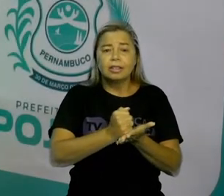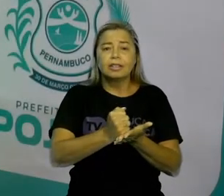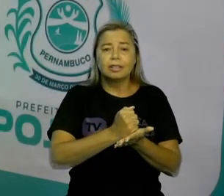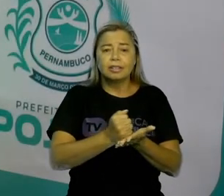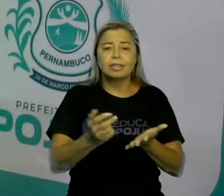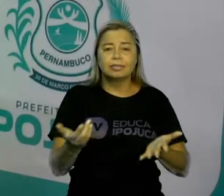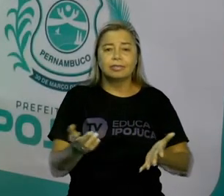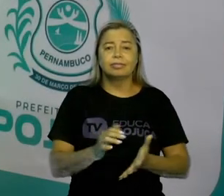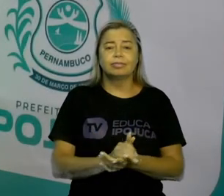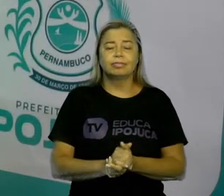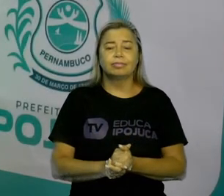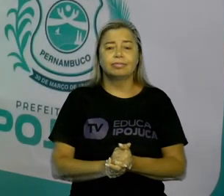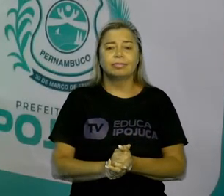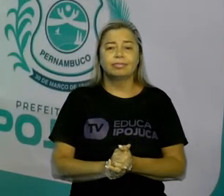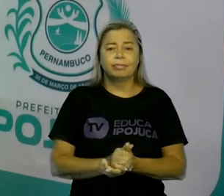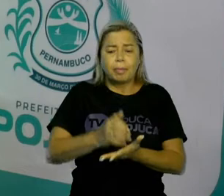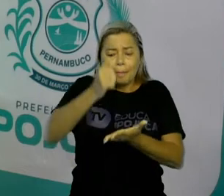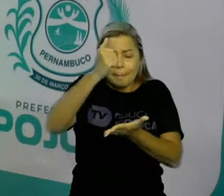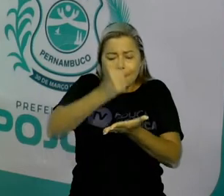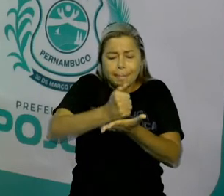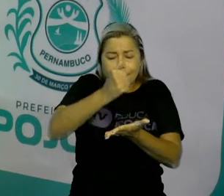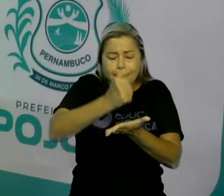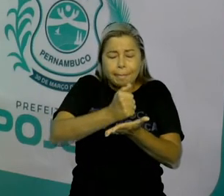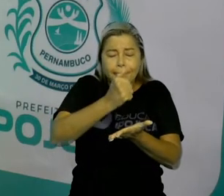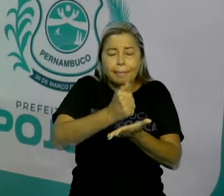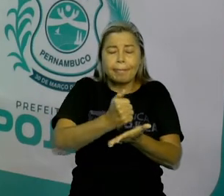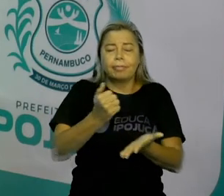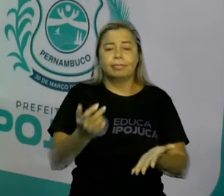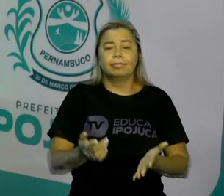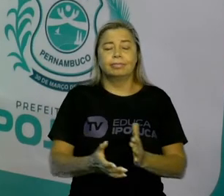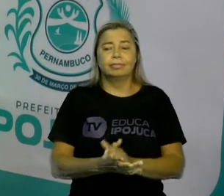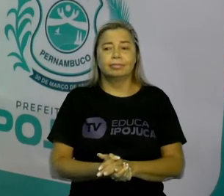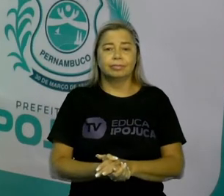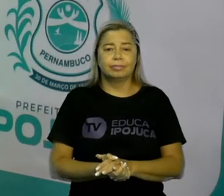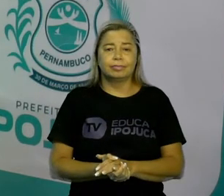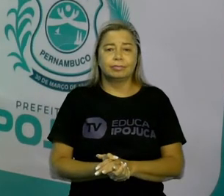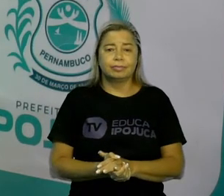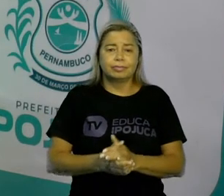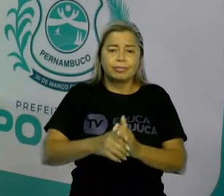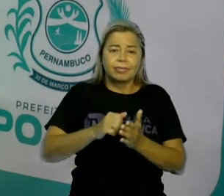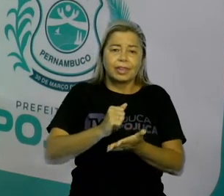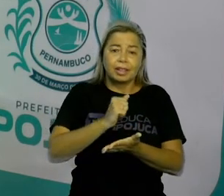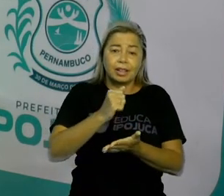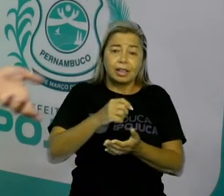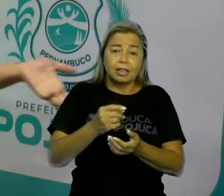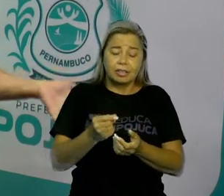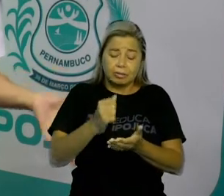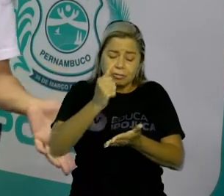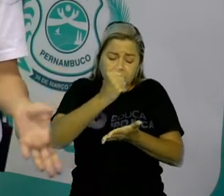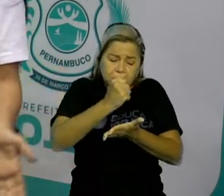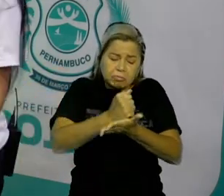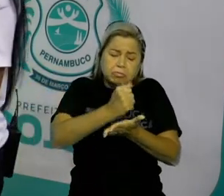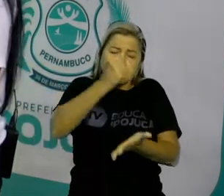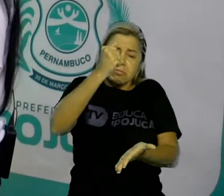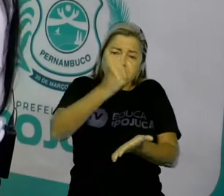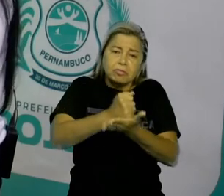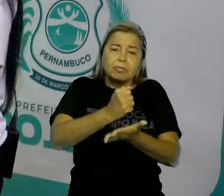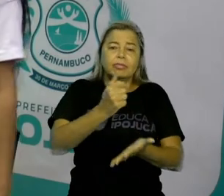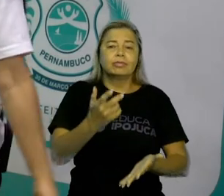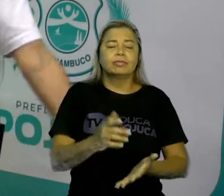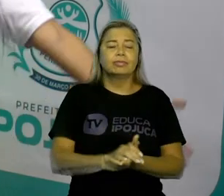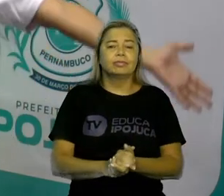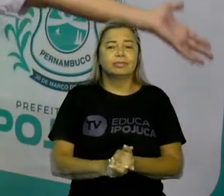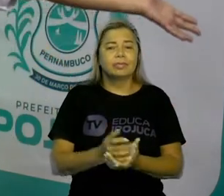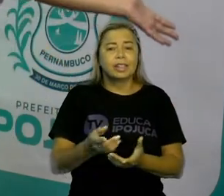bate no milho para fazer a farinha, que machuca o dentezinho de alho, coisas que a gente tem no nosso dia a